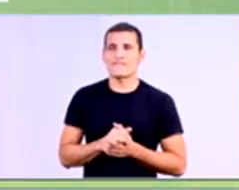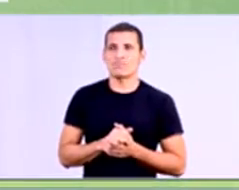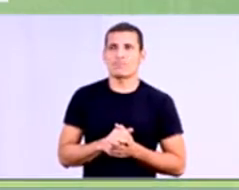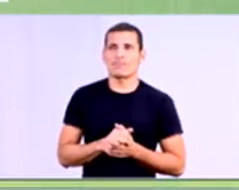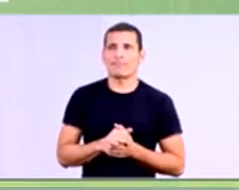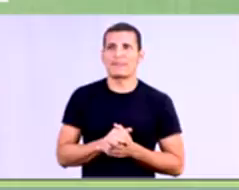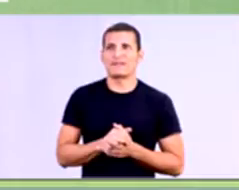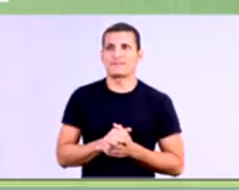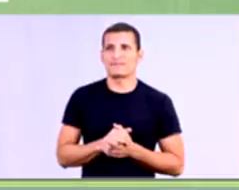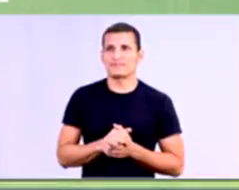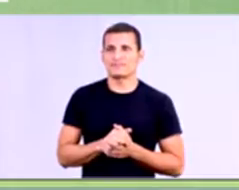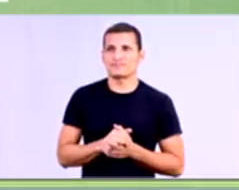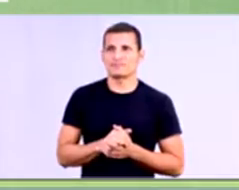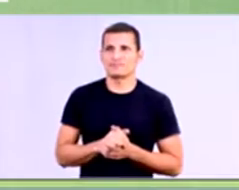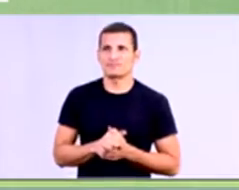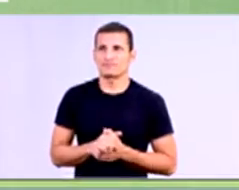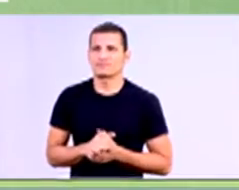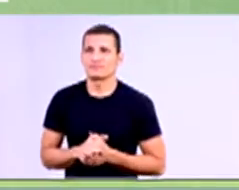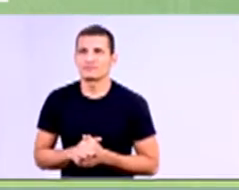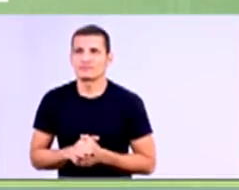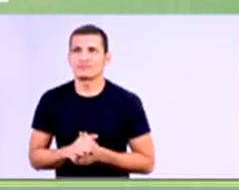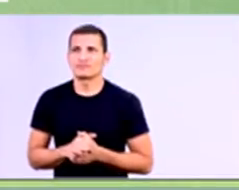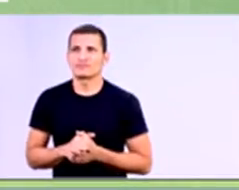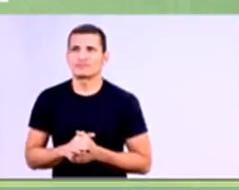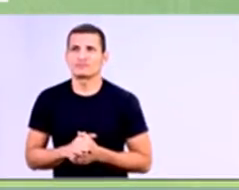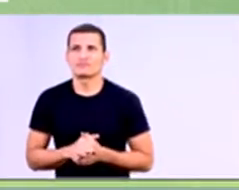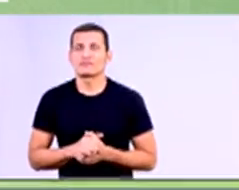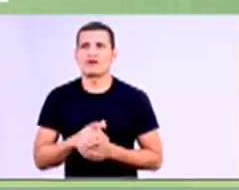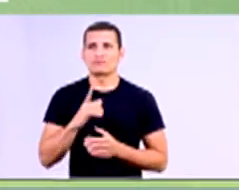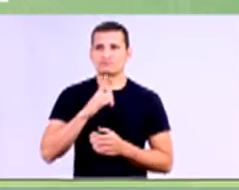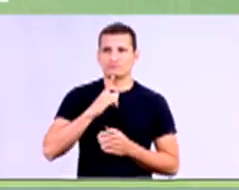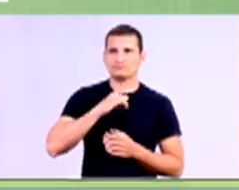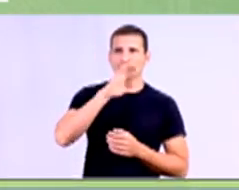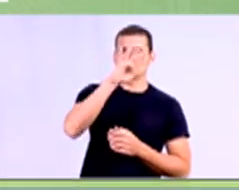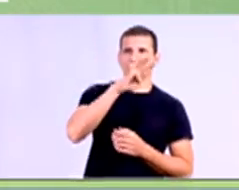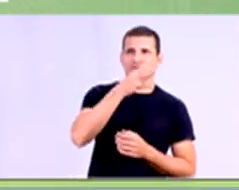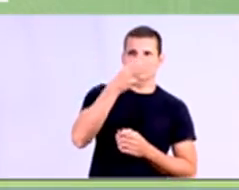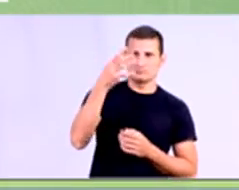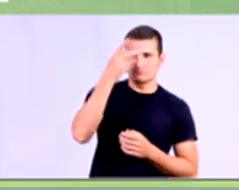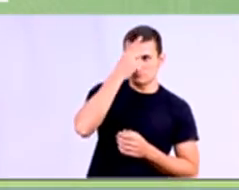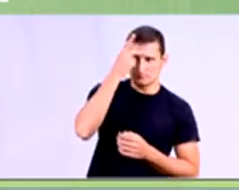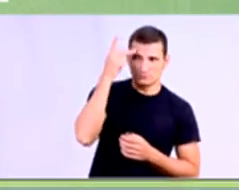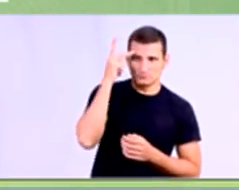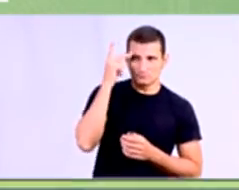do banco de dados. Eu teria uma tabela pessoa,